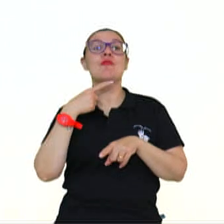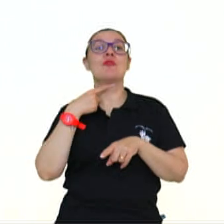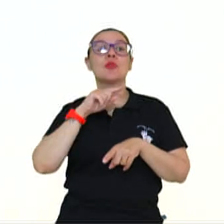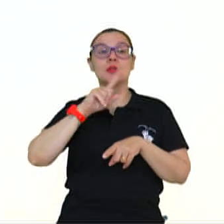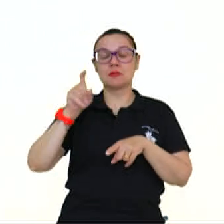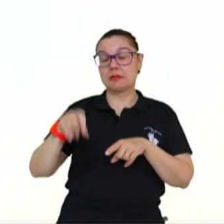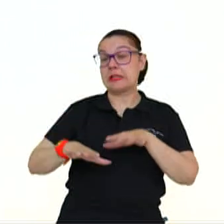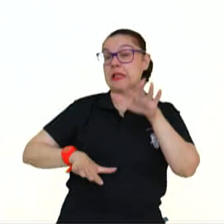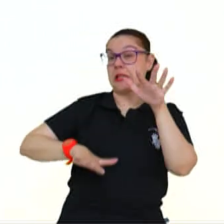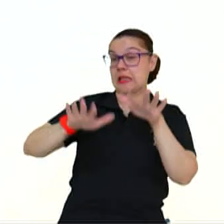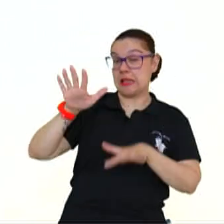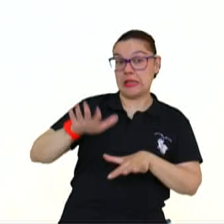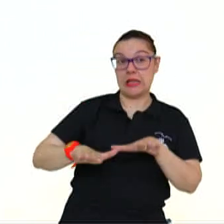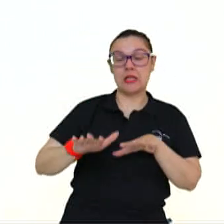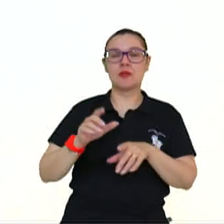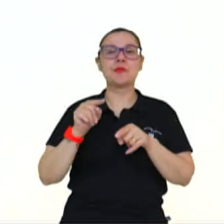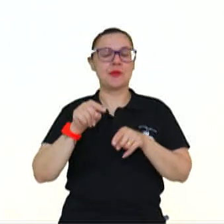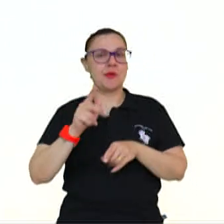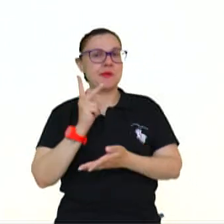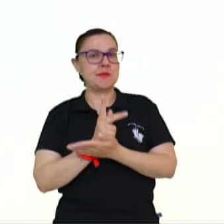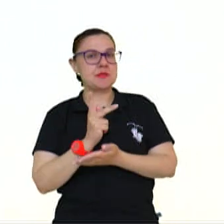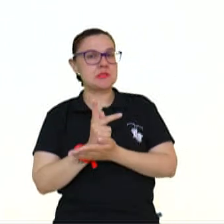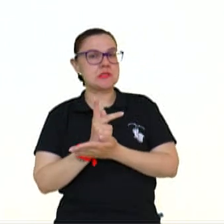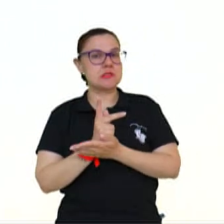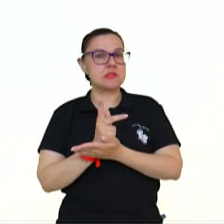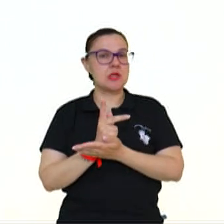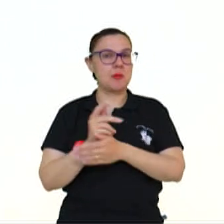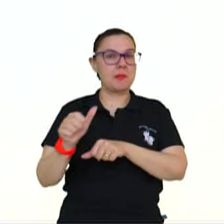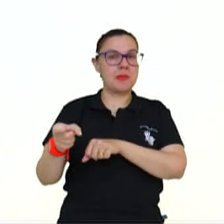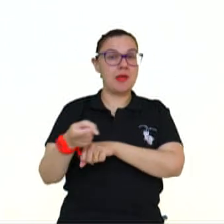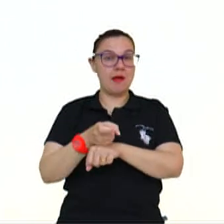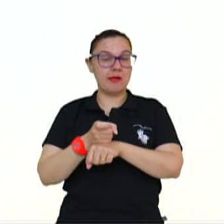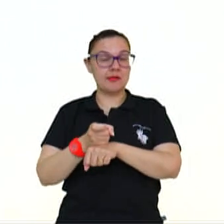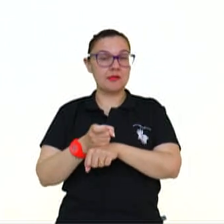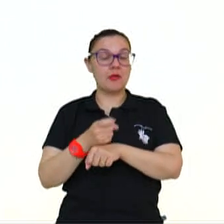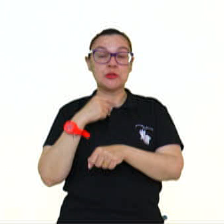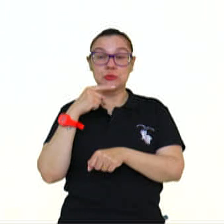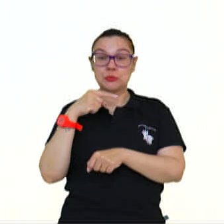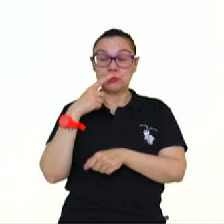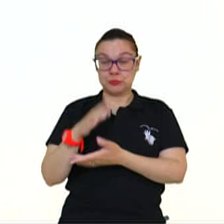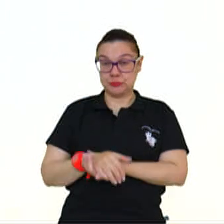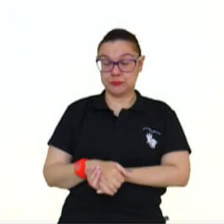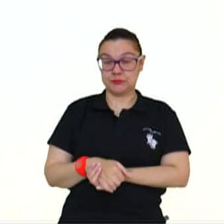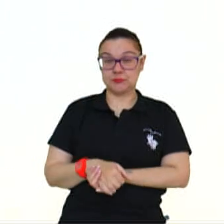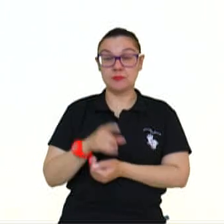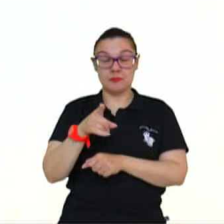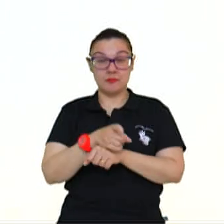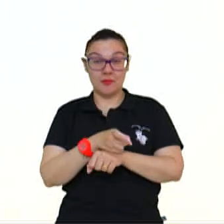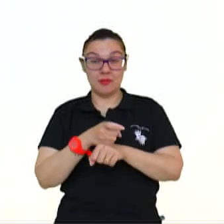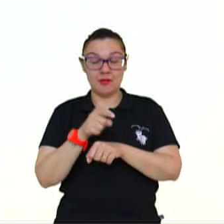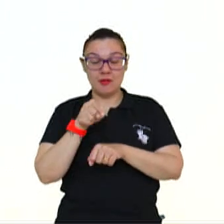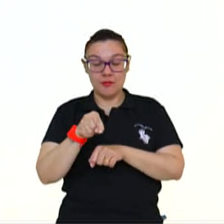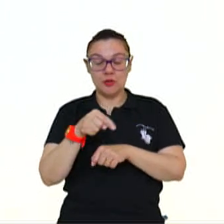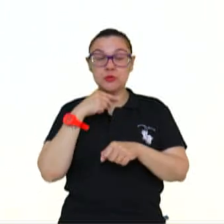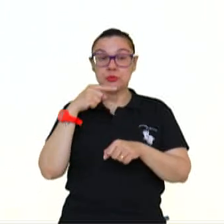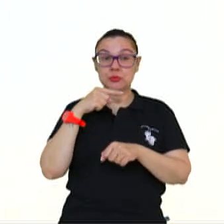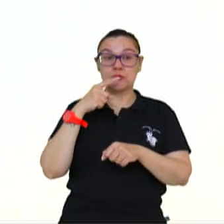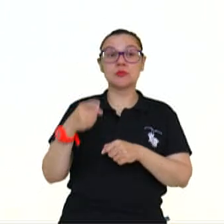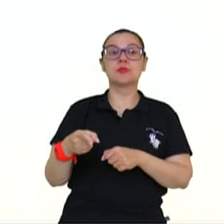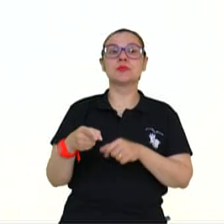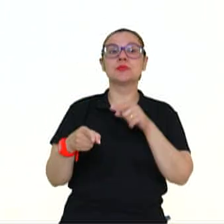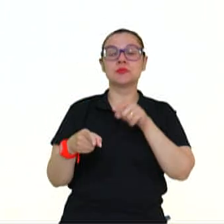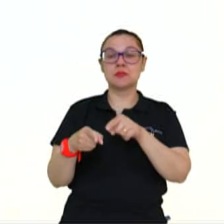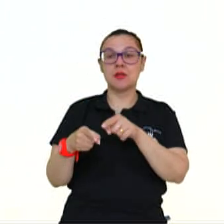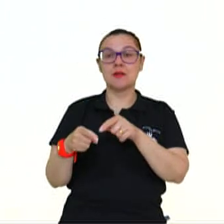incertezas. Talvez, inclusive elas aparecem com advérbios de dúvida. Talvez, este advérbio de dúvida, ele força o verbo a ficar